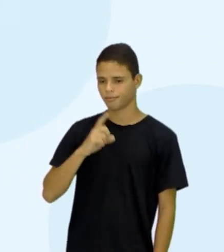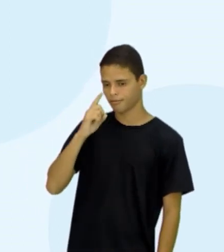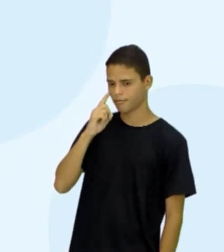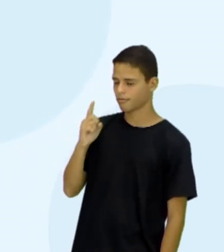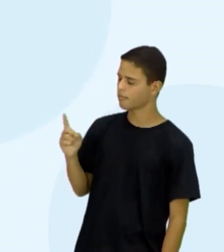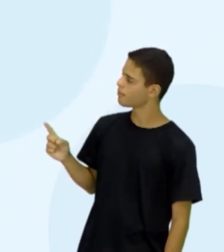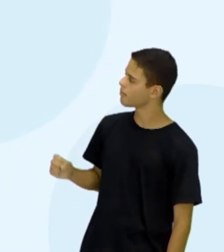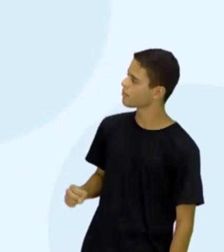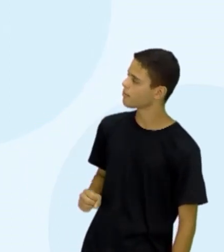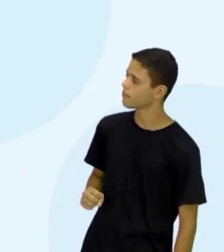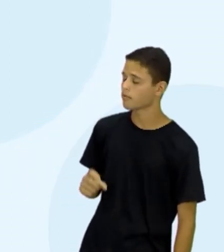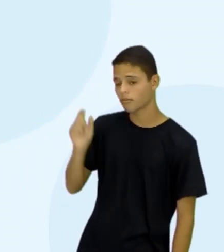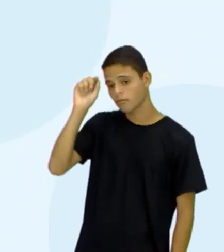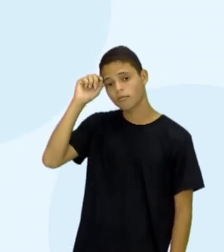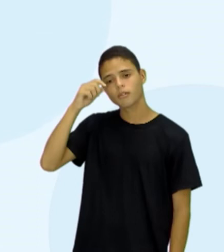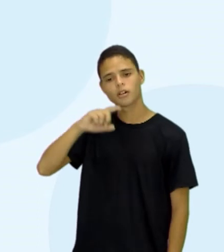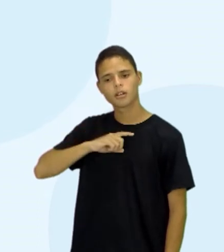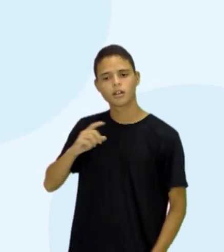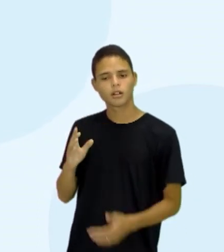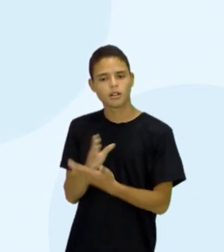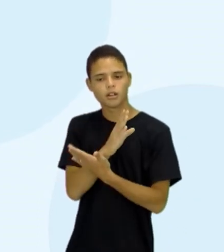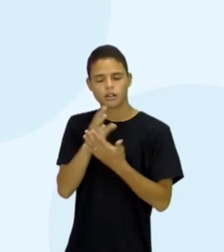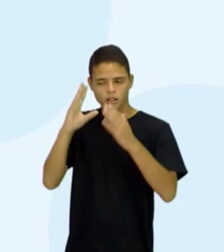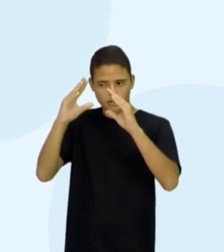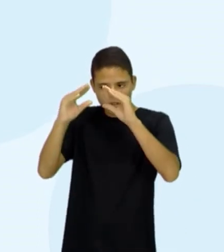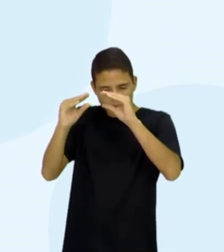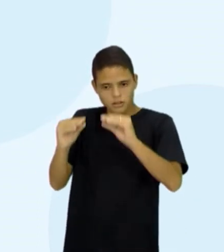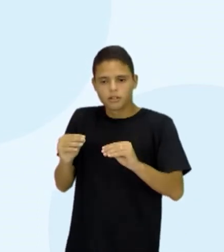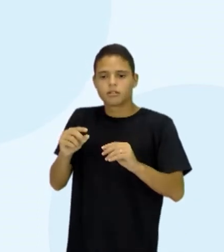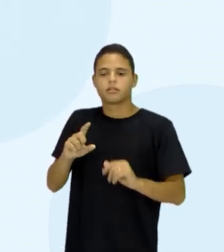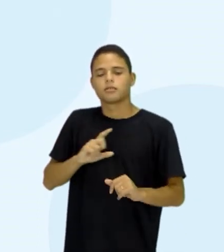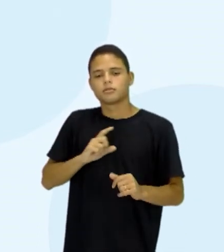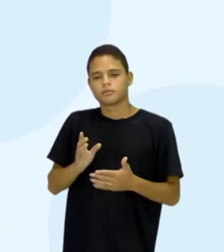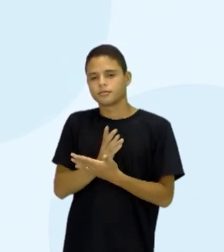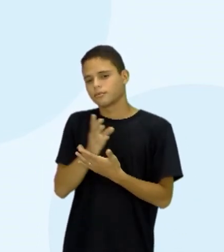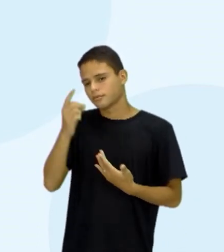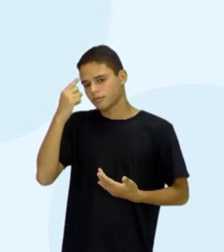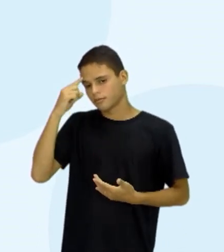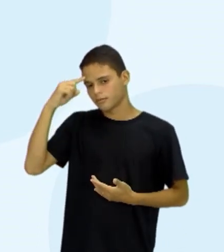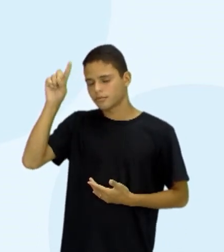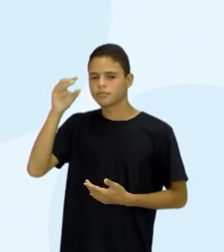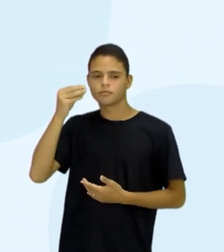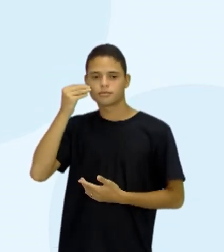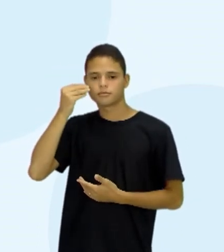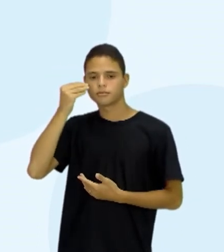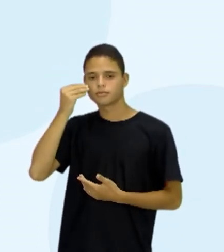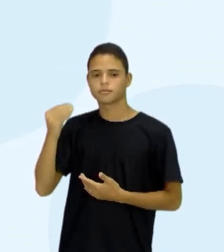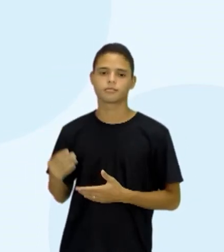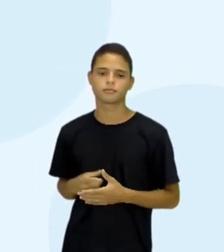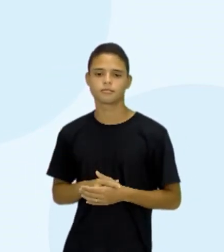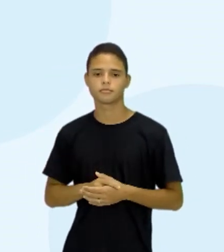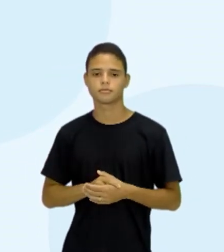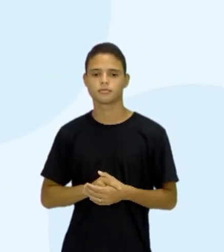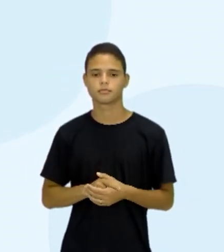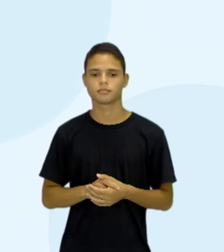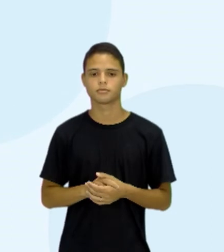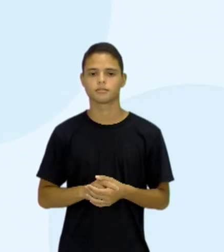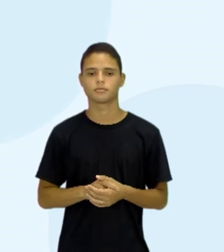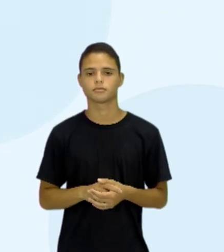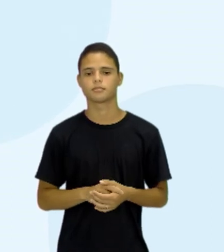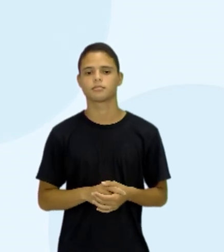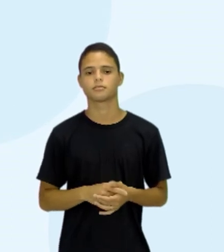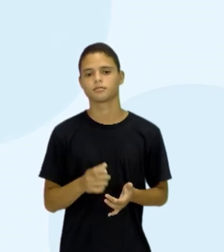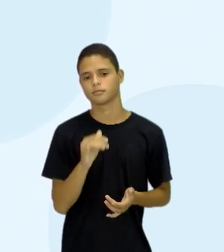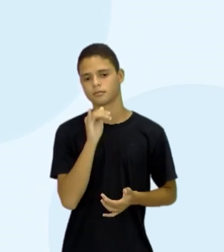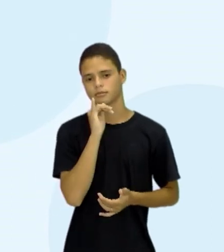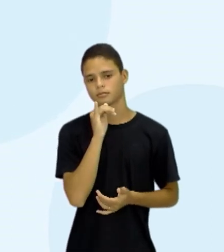figura, vão ter comportamento diferente. Só para você ter uma ideia desse experimento aí, ele é assim, se você pegar